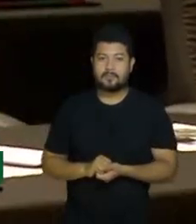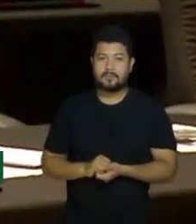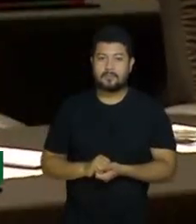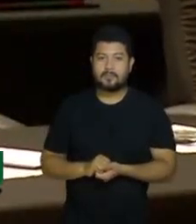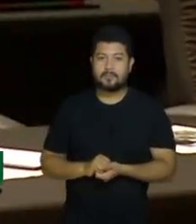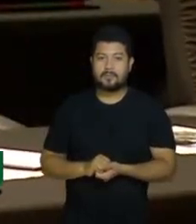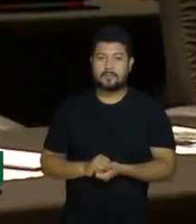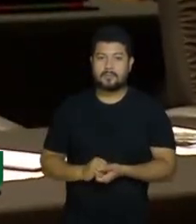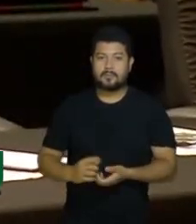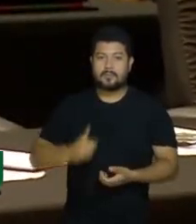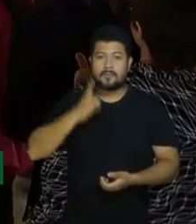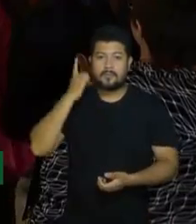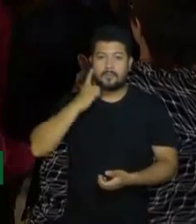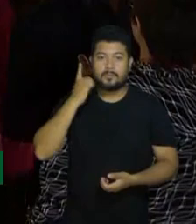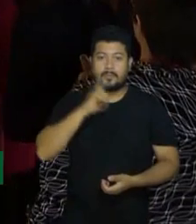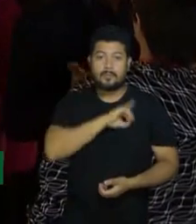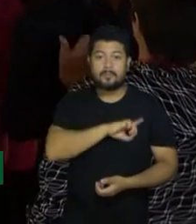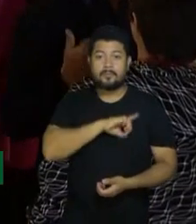Deputado Delegado Egídio.